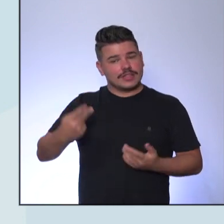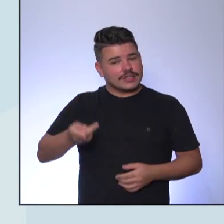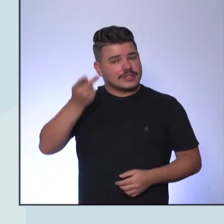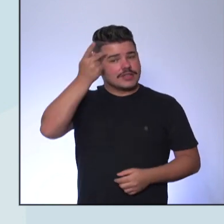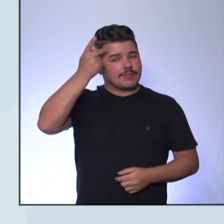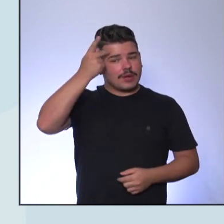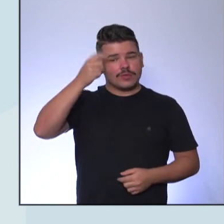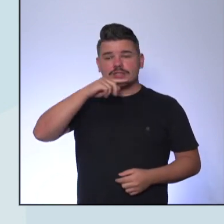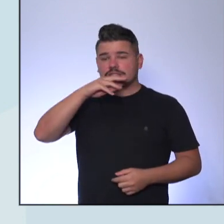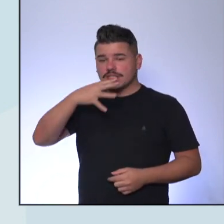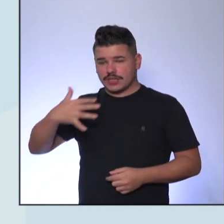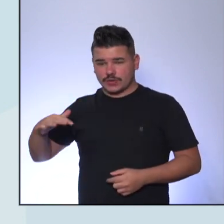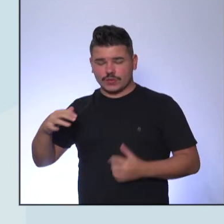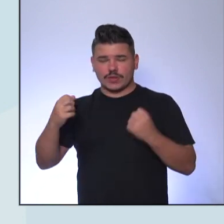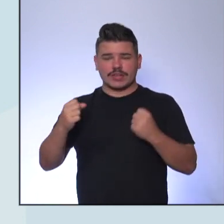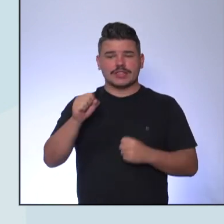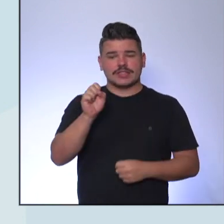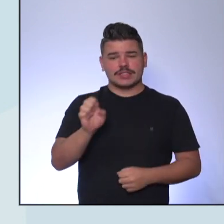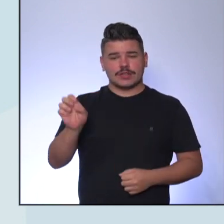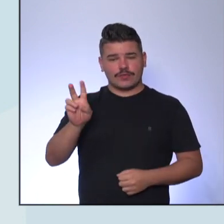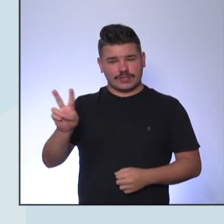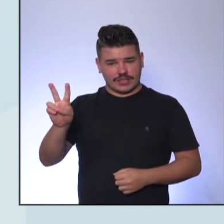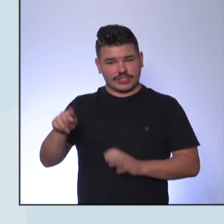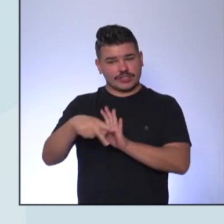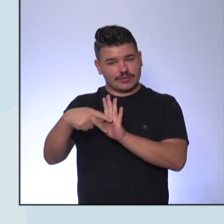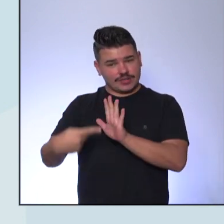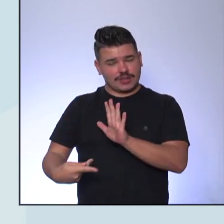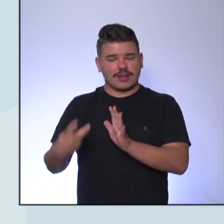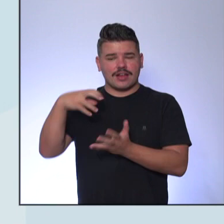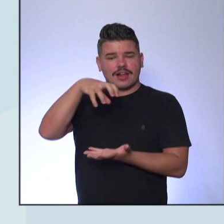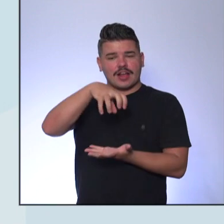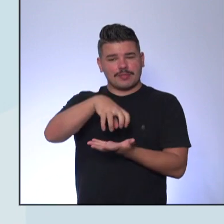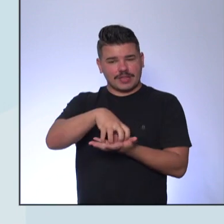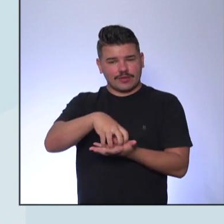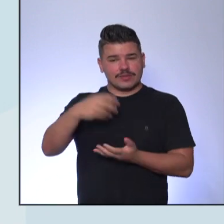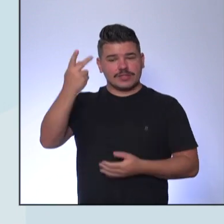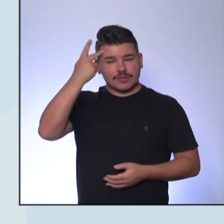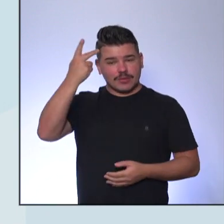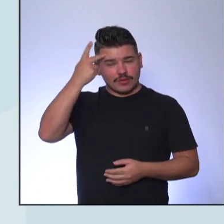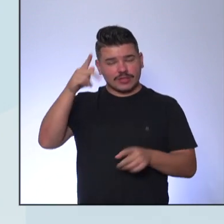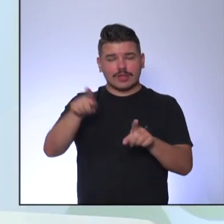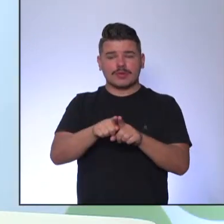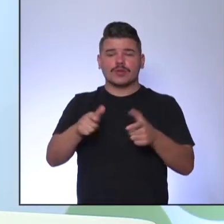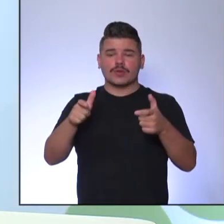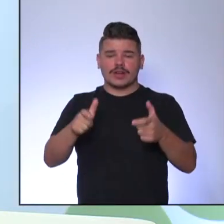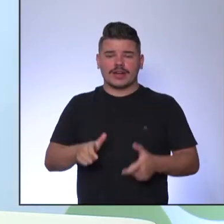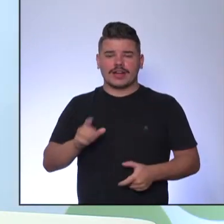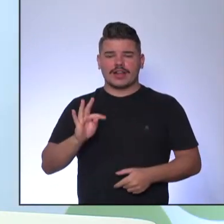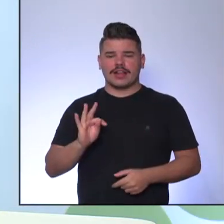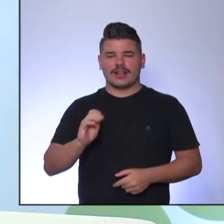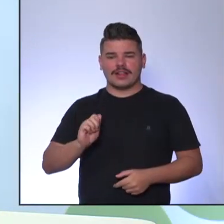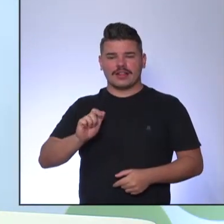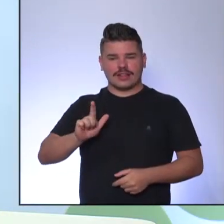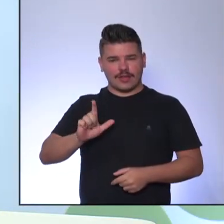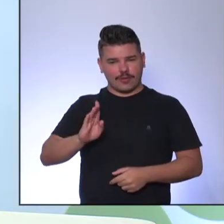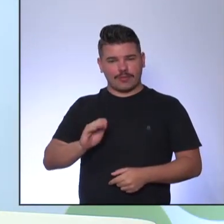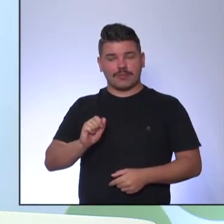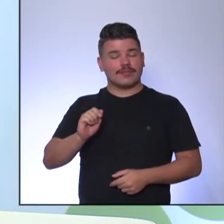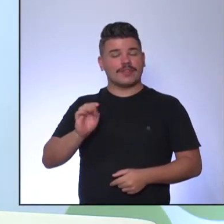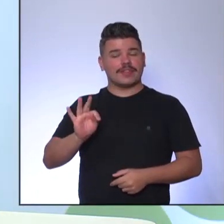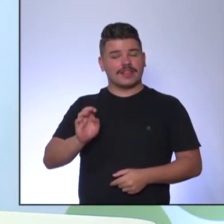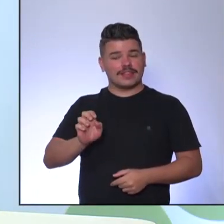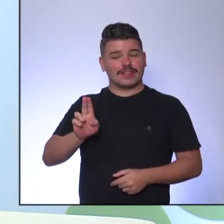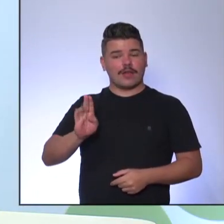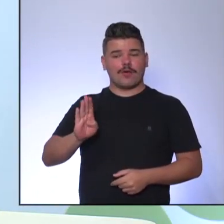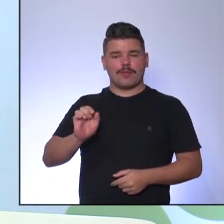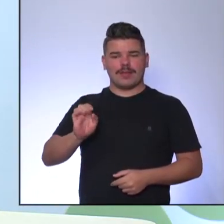como São Vicente, a capital São Paulo, e também a cidade de Taubaté. Comparem que houve